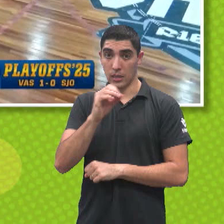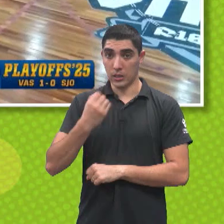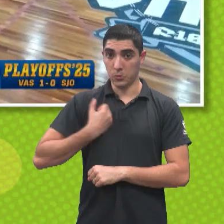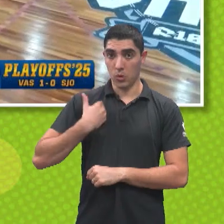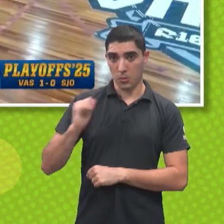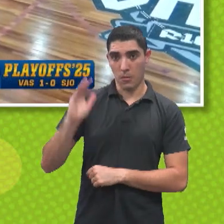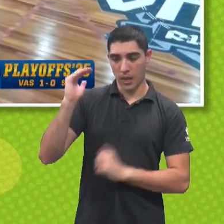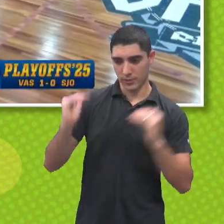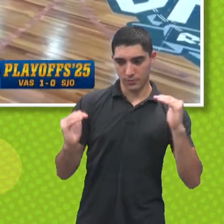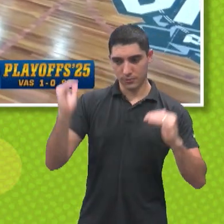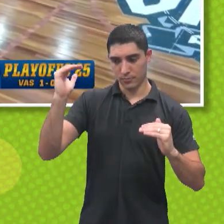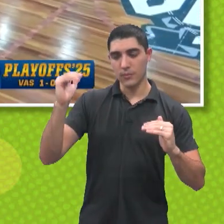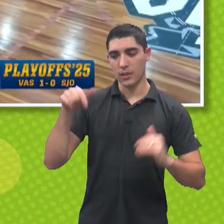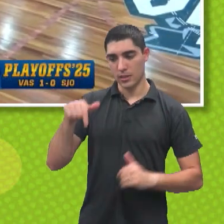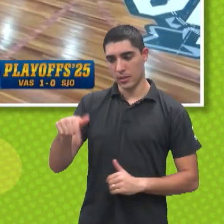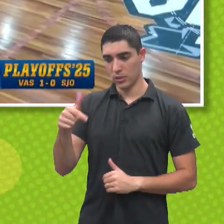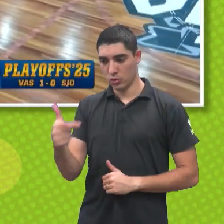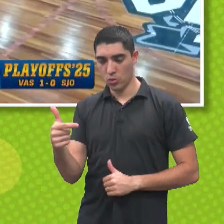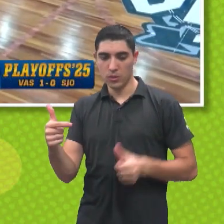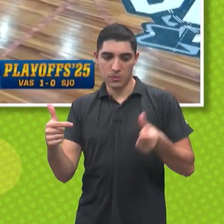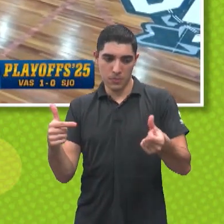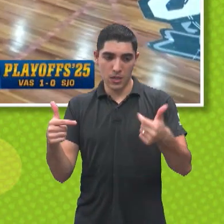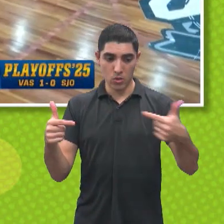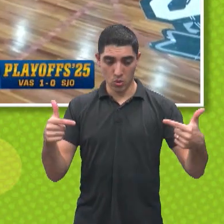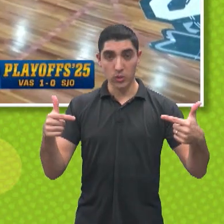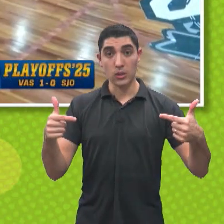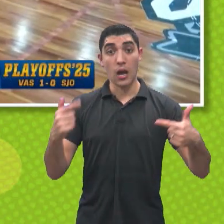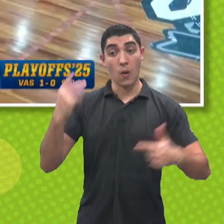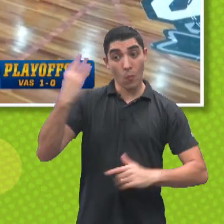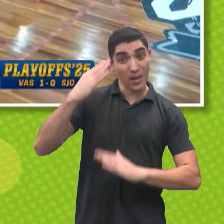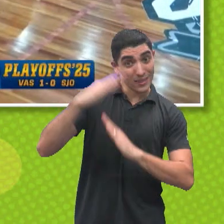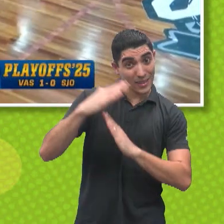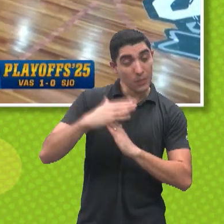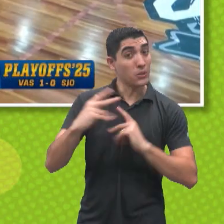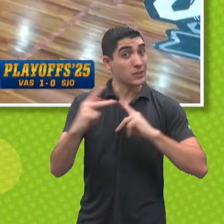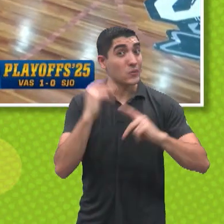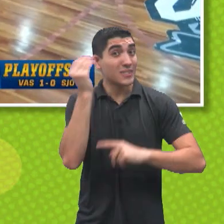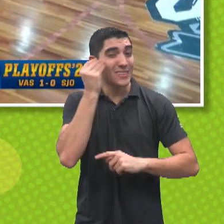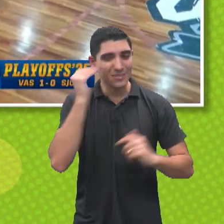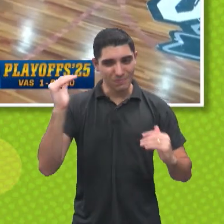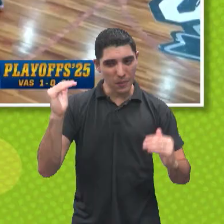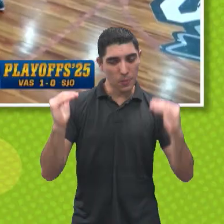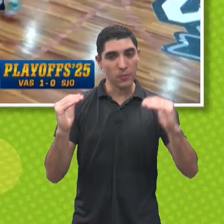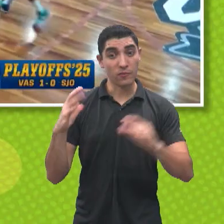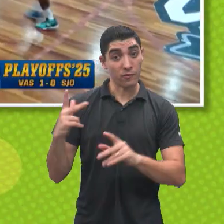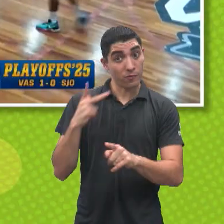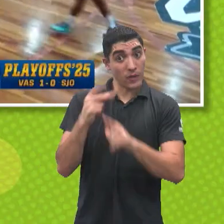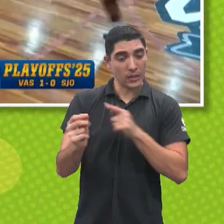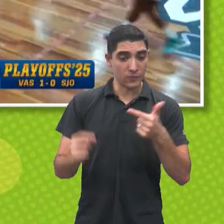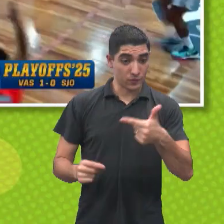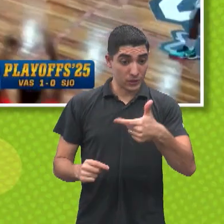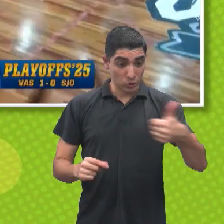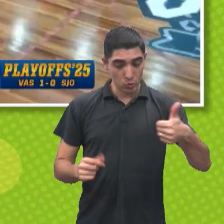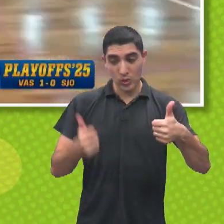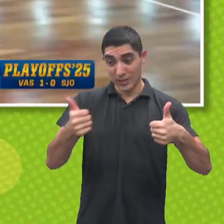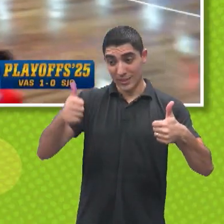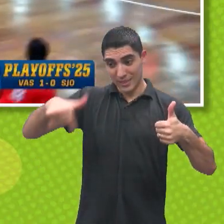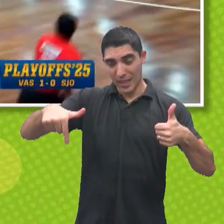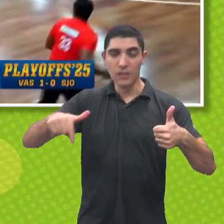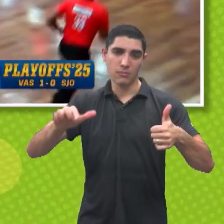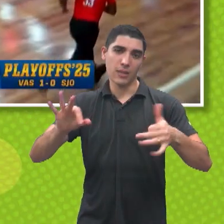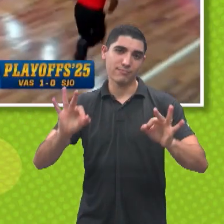Vasco, 72-62. No último quarto, São José ainda tirou um pouquinho a vantagem, venceu por 21-17, mas insuficiente, placar